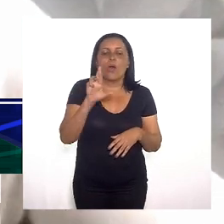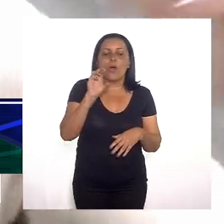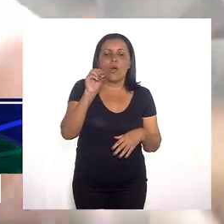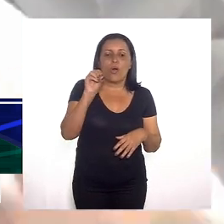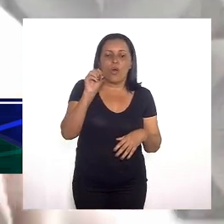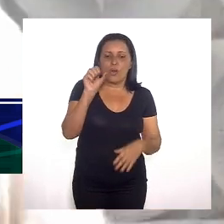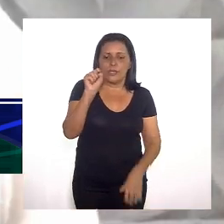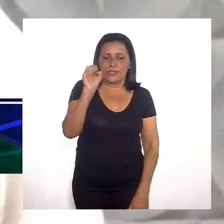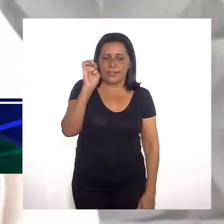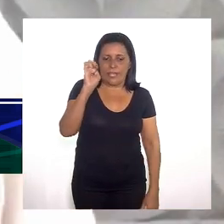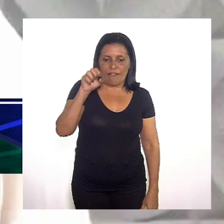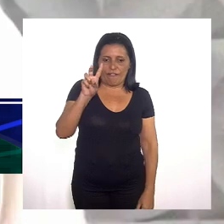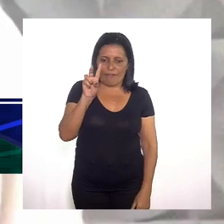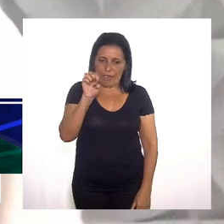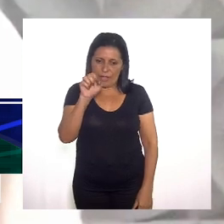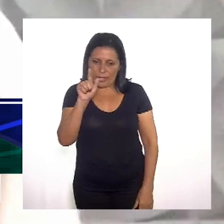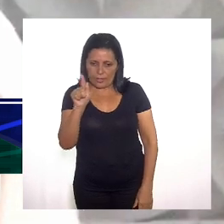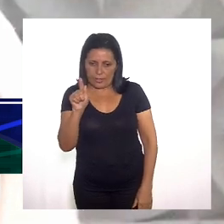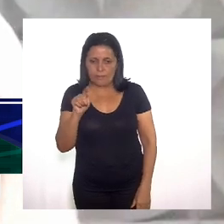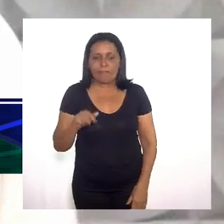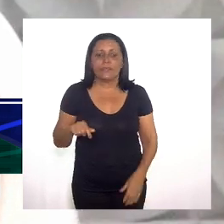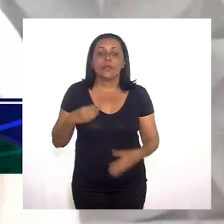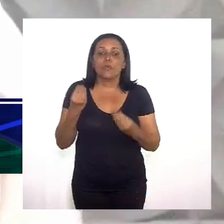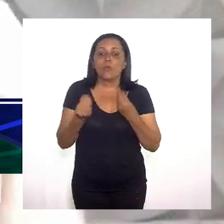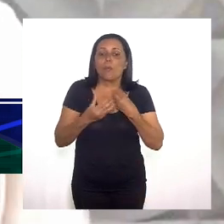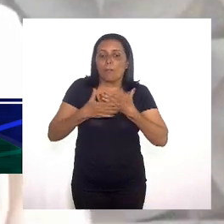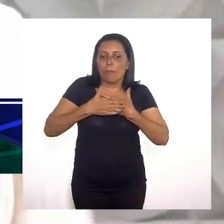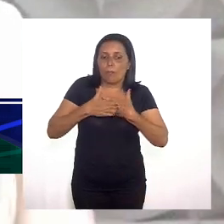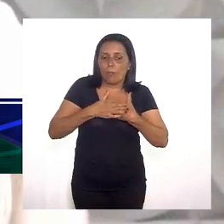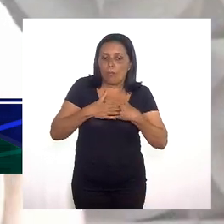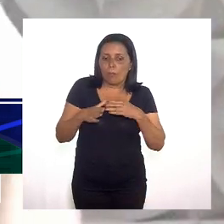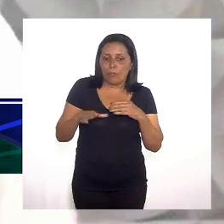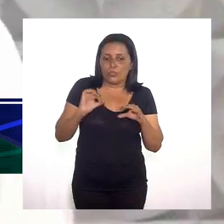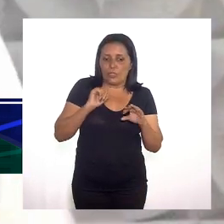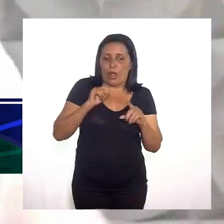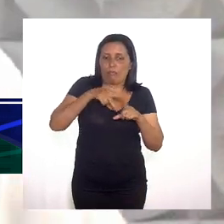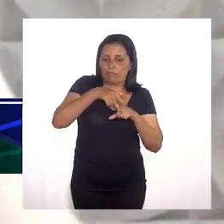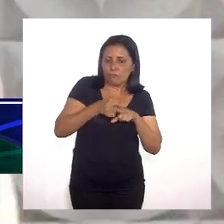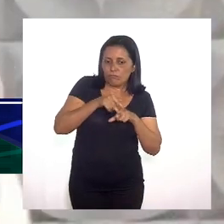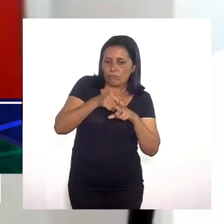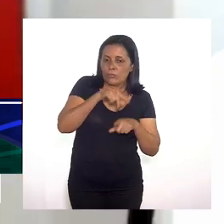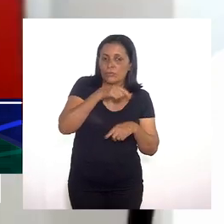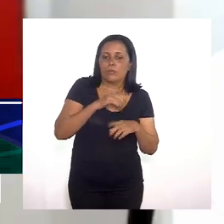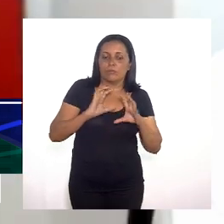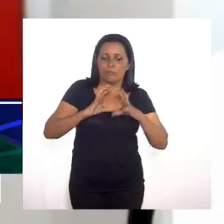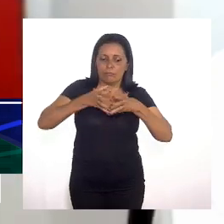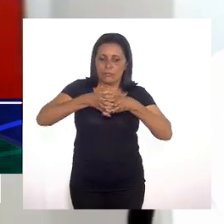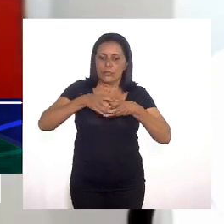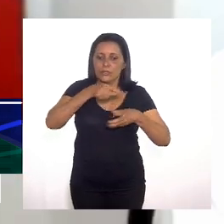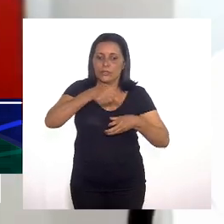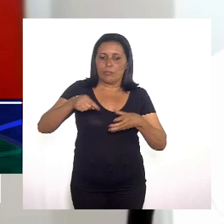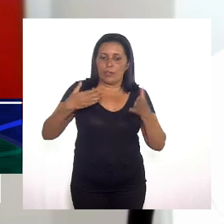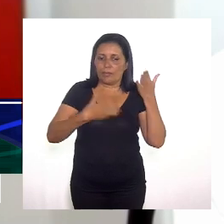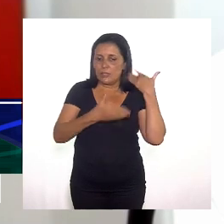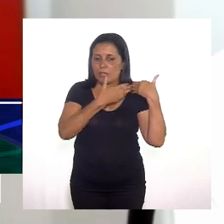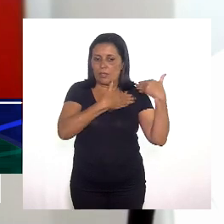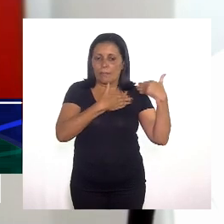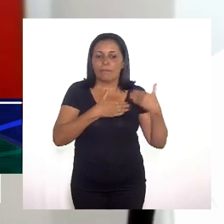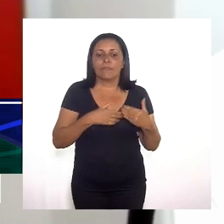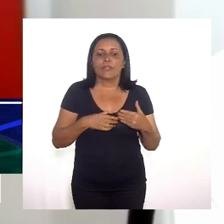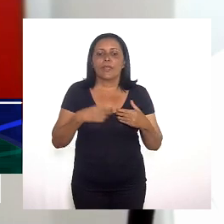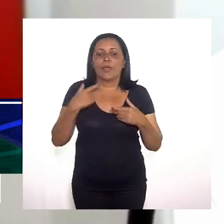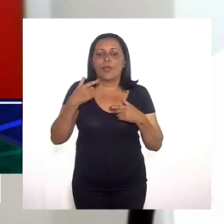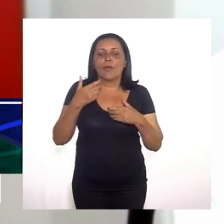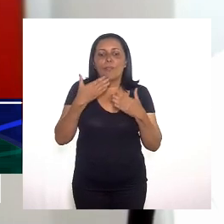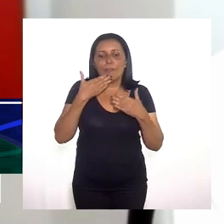e estender a coautoria conforme ajustado na sessão da semana passada. Então, peço a republicação com os dois